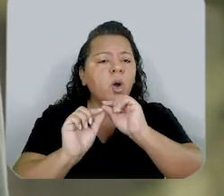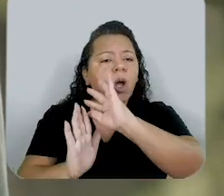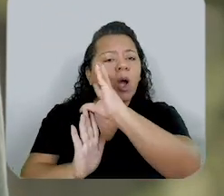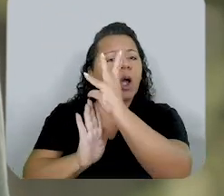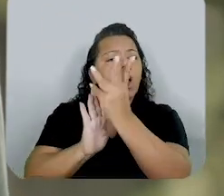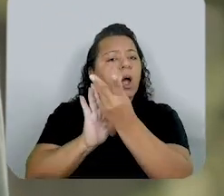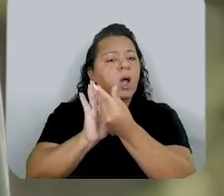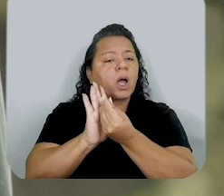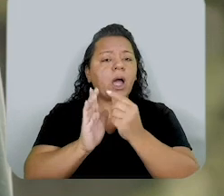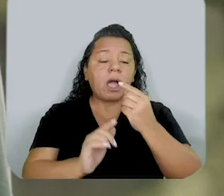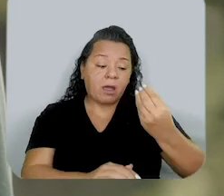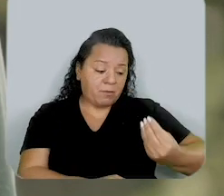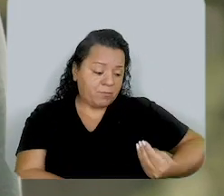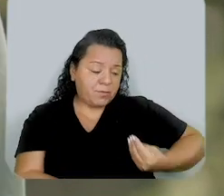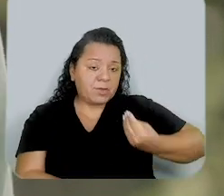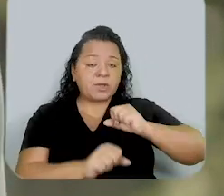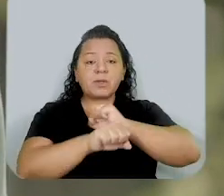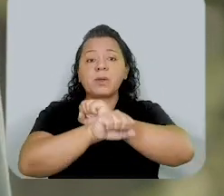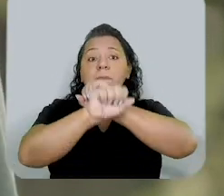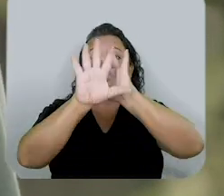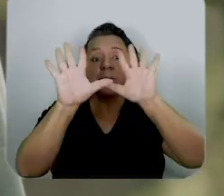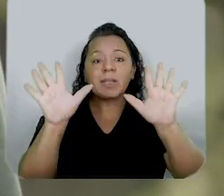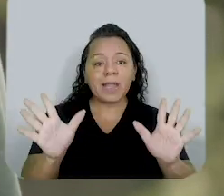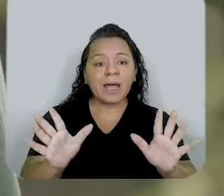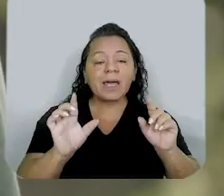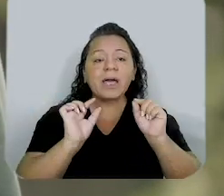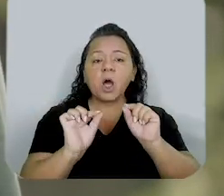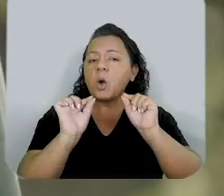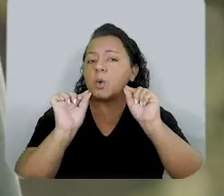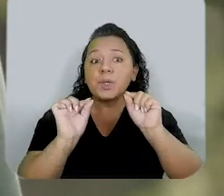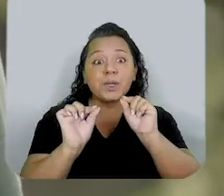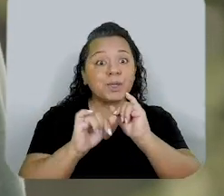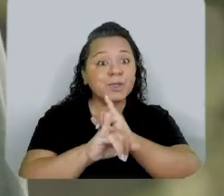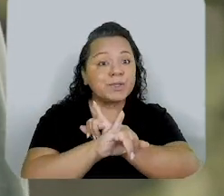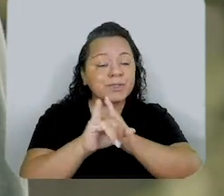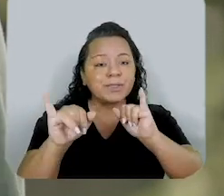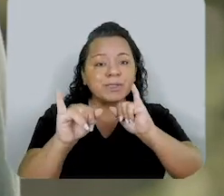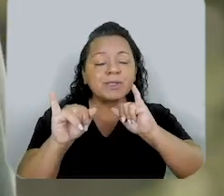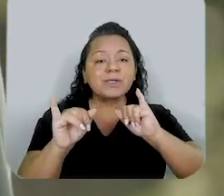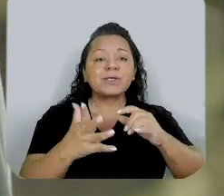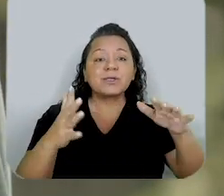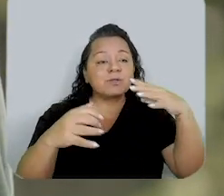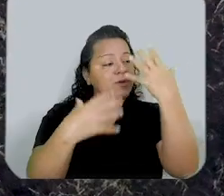um milagre, o que dizer de uma floresta espetacular como essa, onde